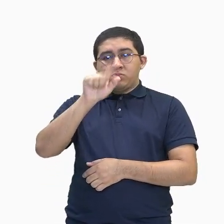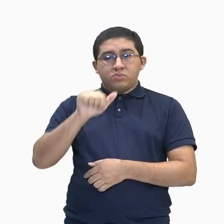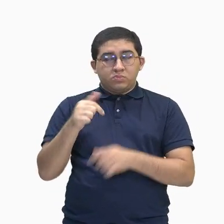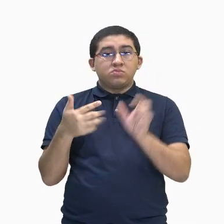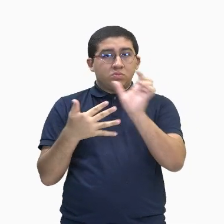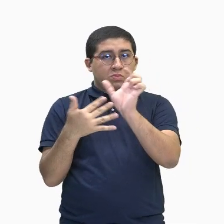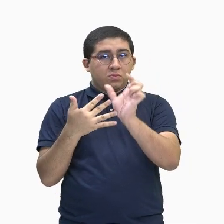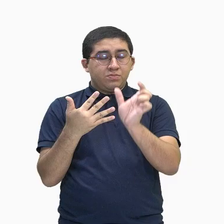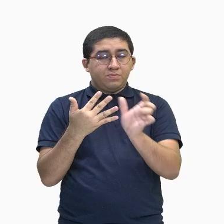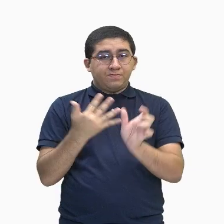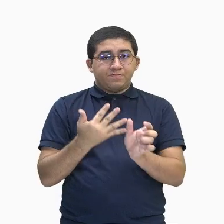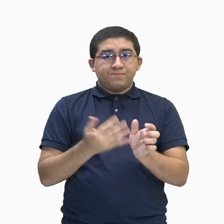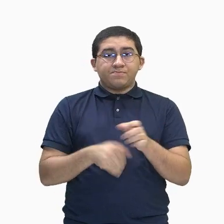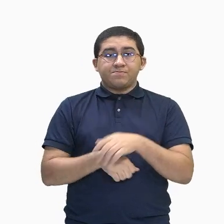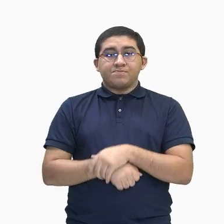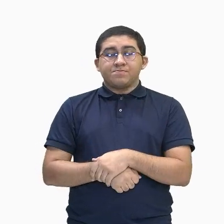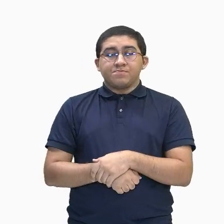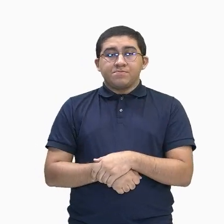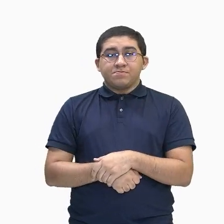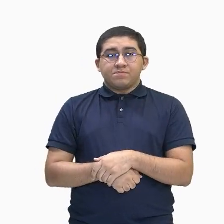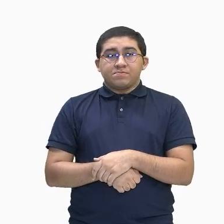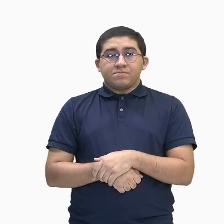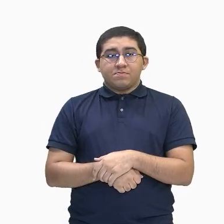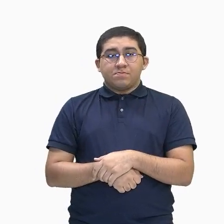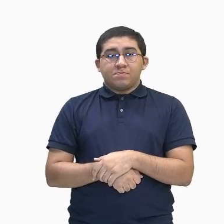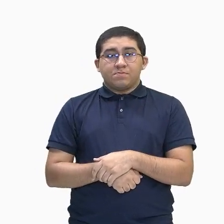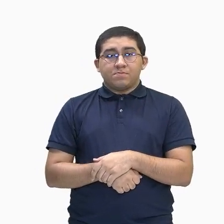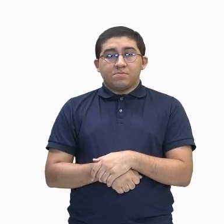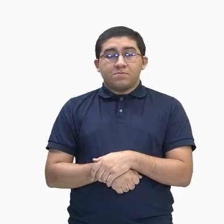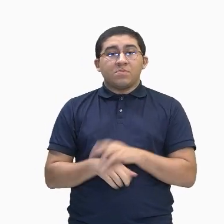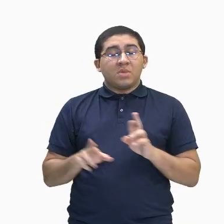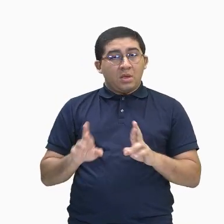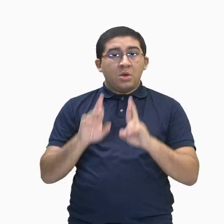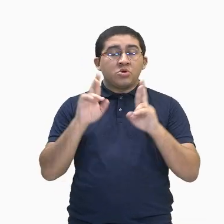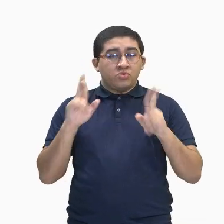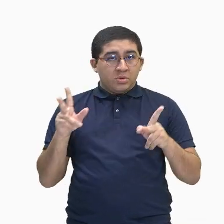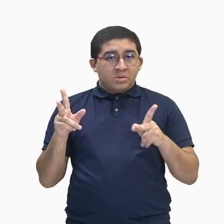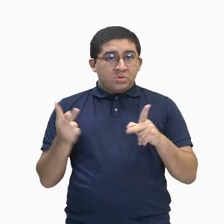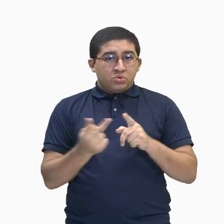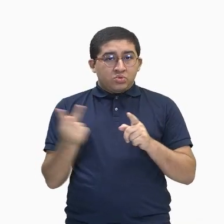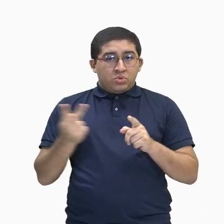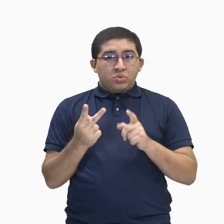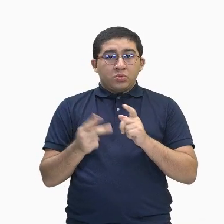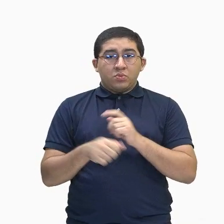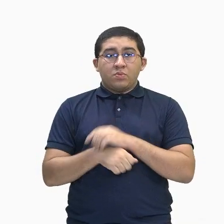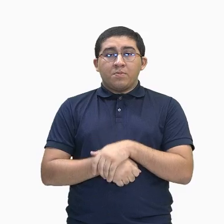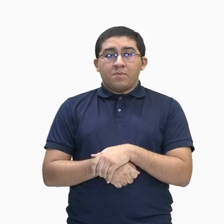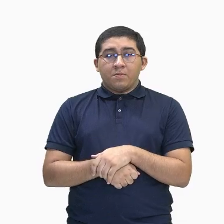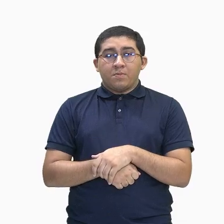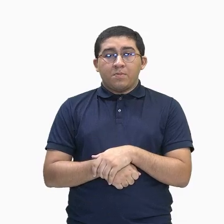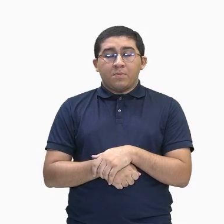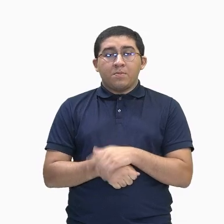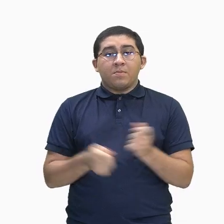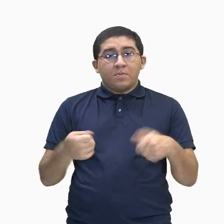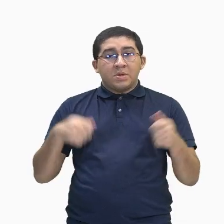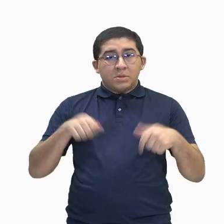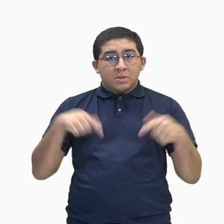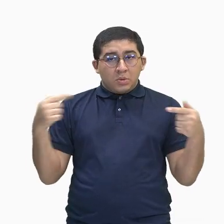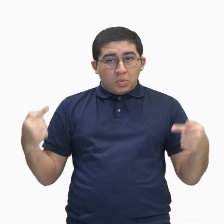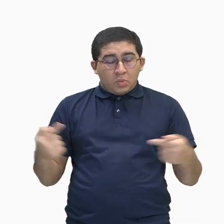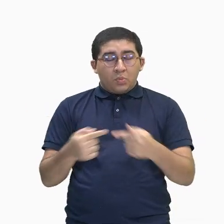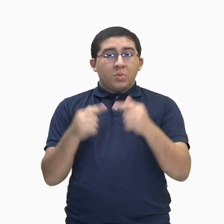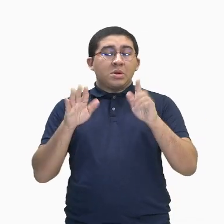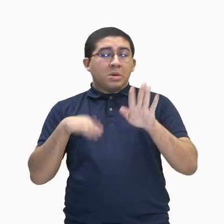were. Então, essa é a diferença entre was e were, não é para sair usando aí do jeito que quiser, não, tá? Tem que usar conforme o